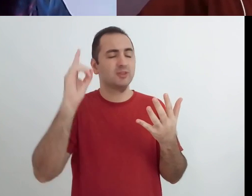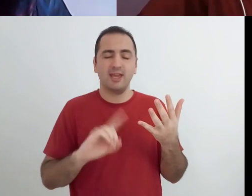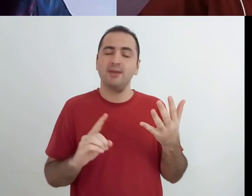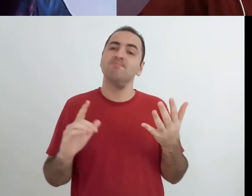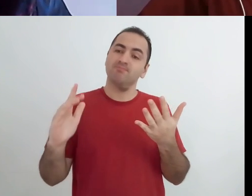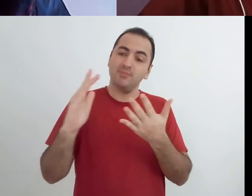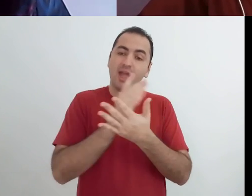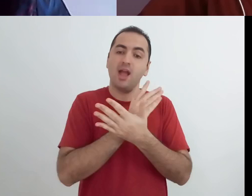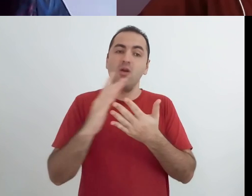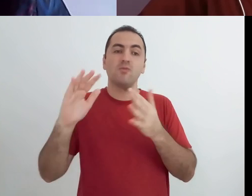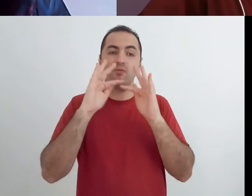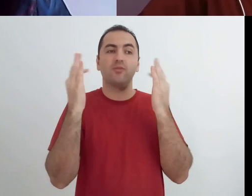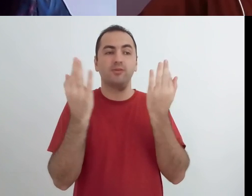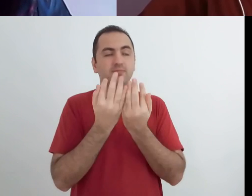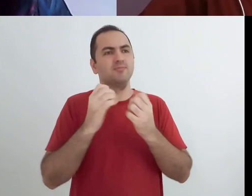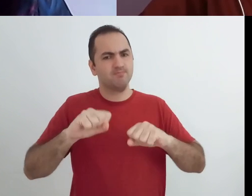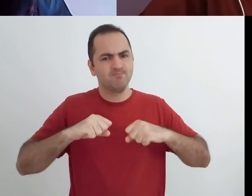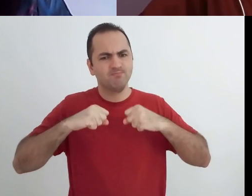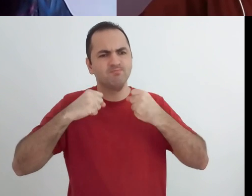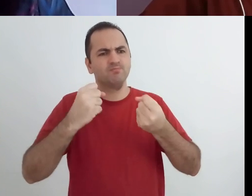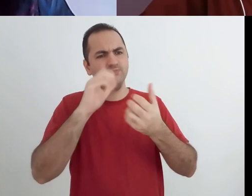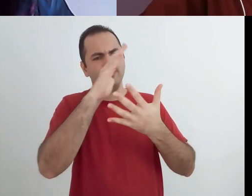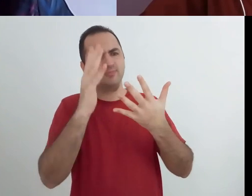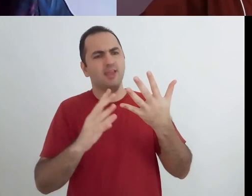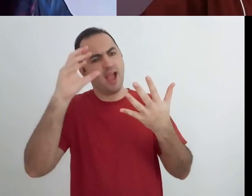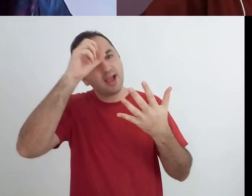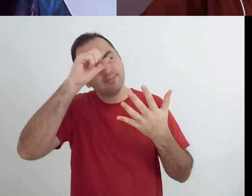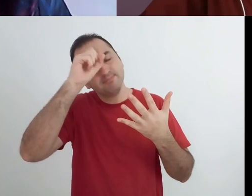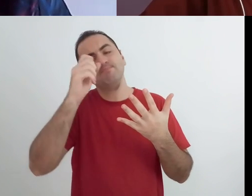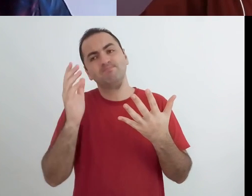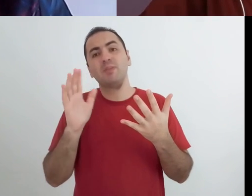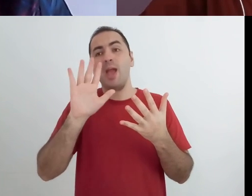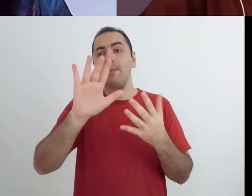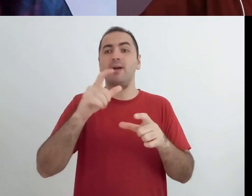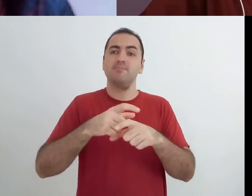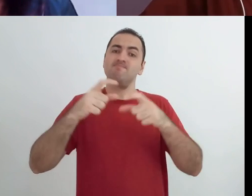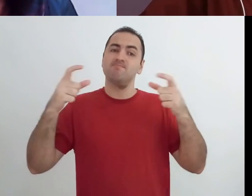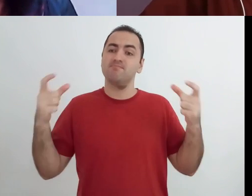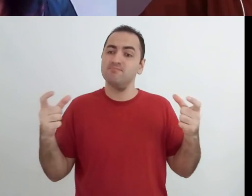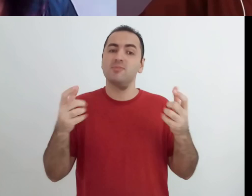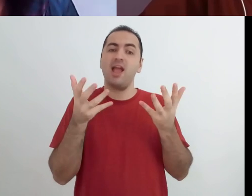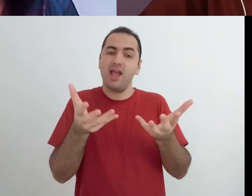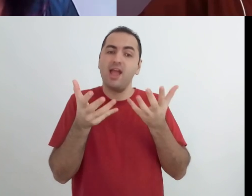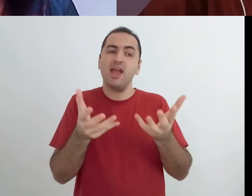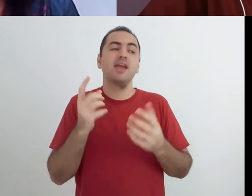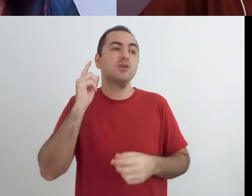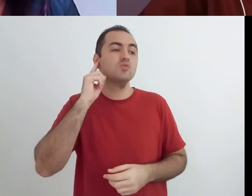família se esforça para aprender Libras, mas geralmente os pais dos surdos, eles querem que os surdos